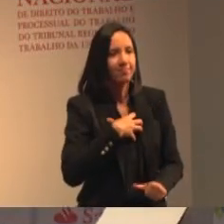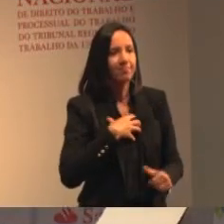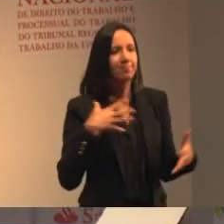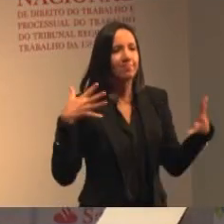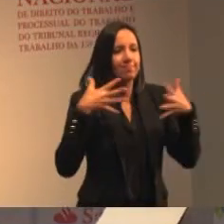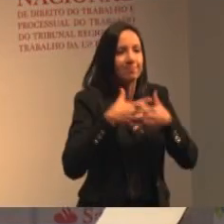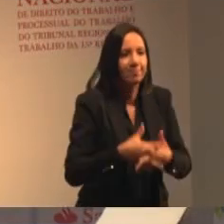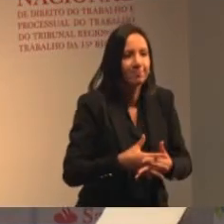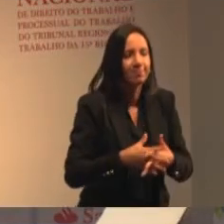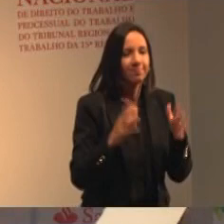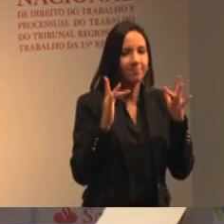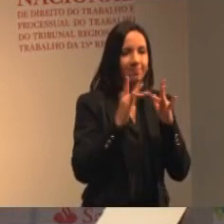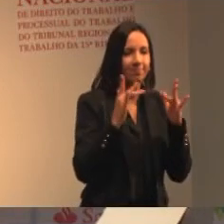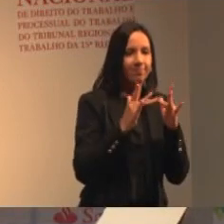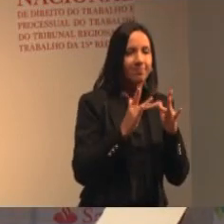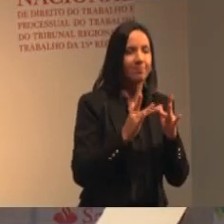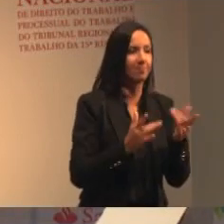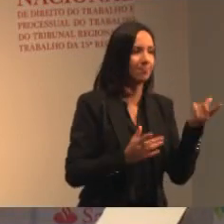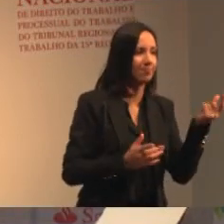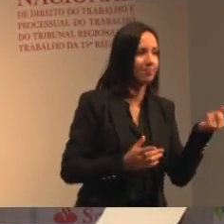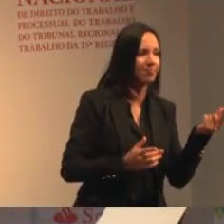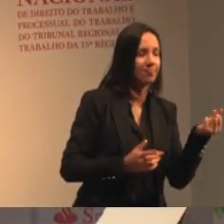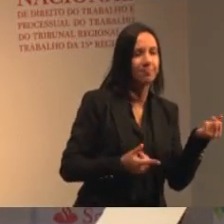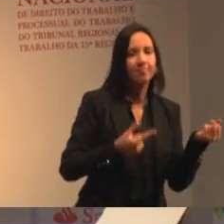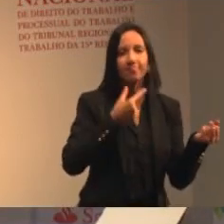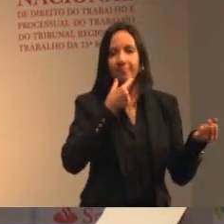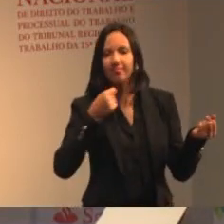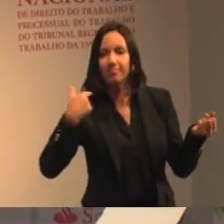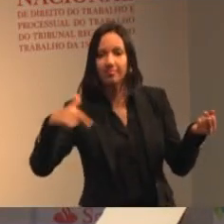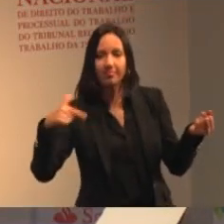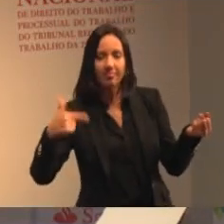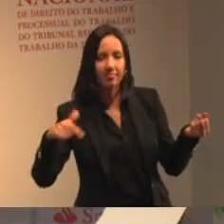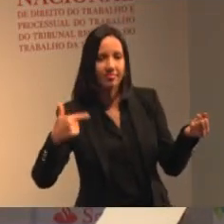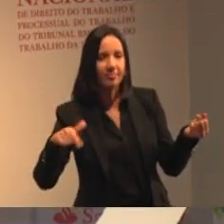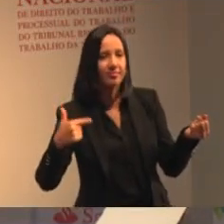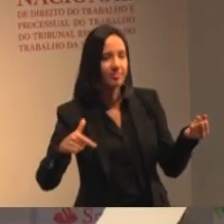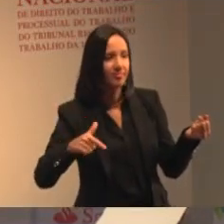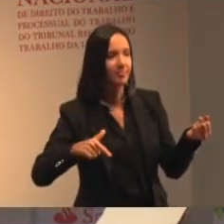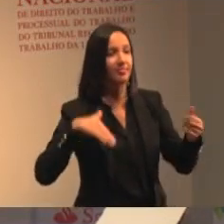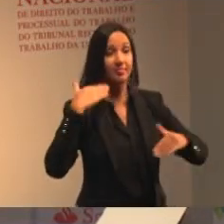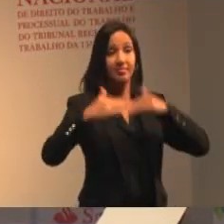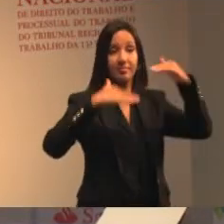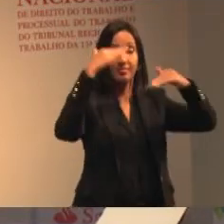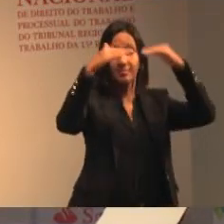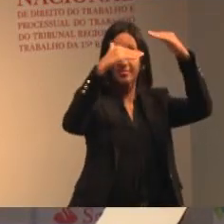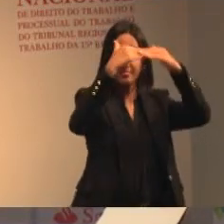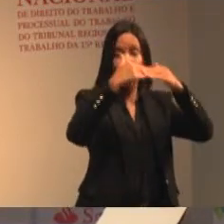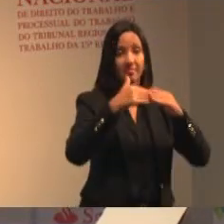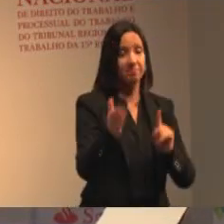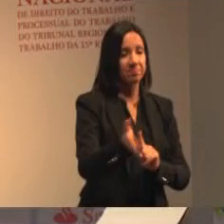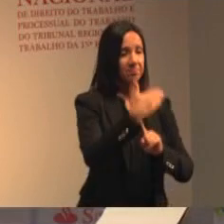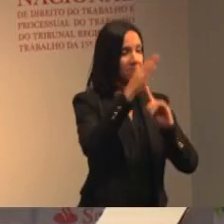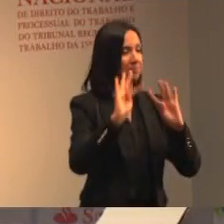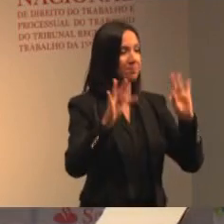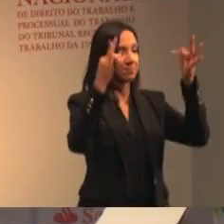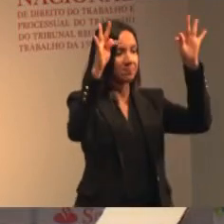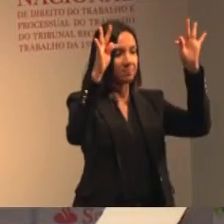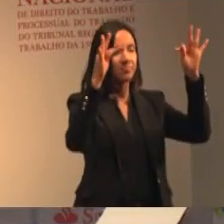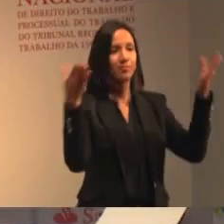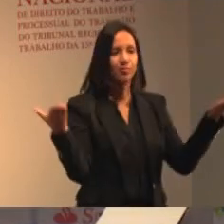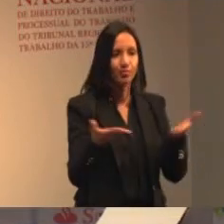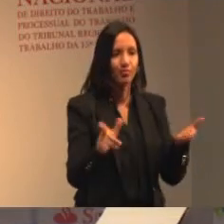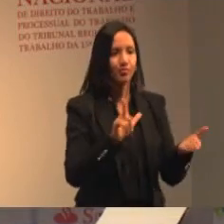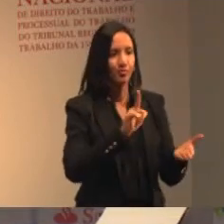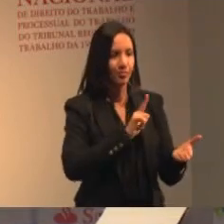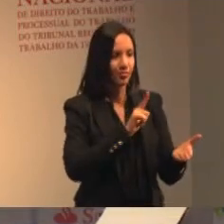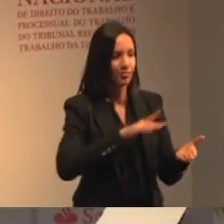relações capital homem-trabalho, se os grandes avanços tecnológicos alteraram a lógica da